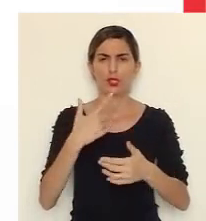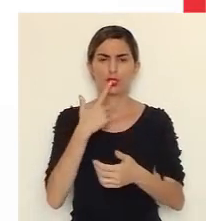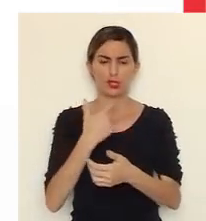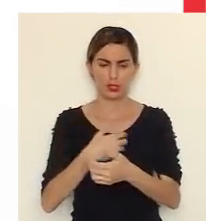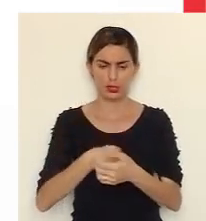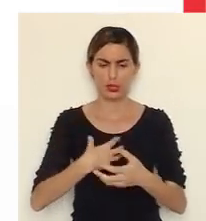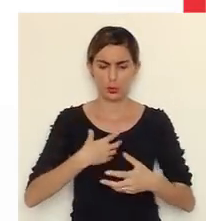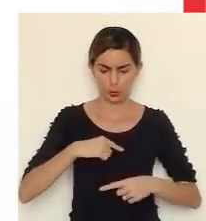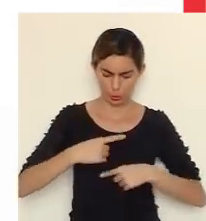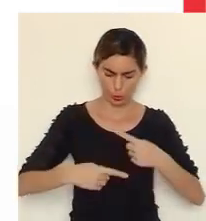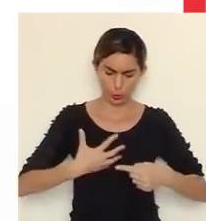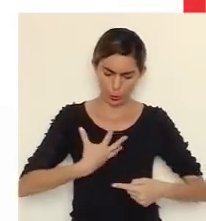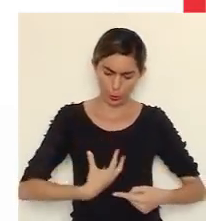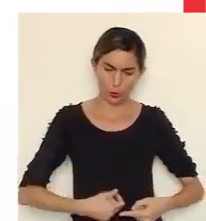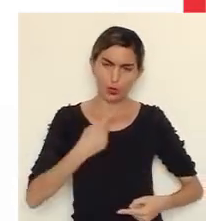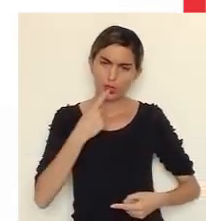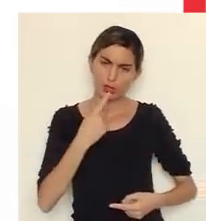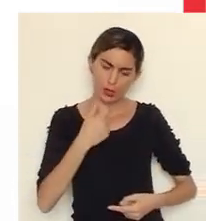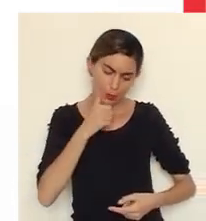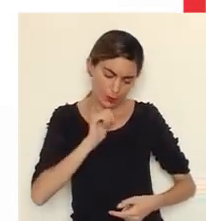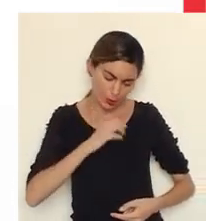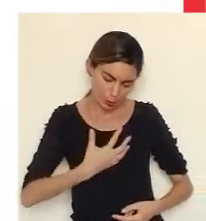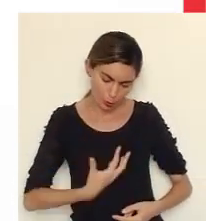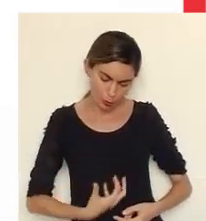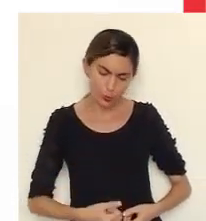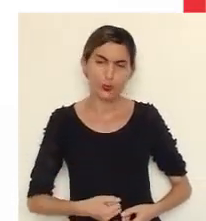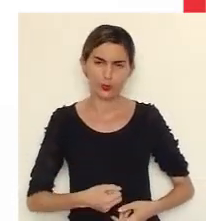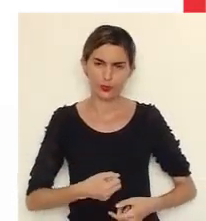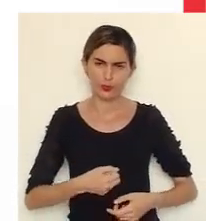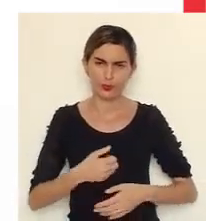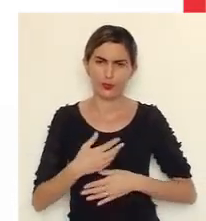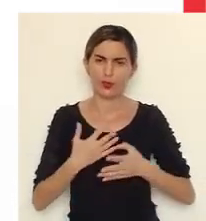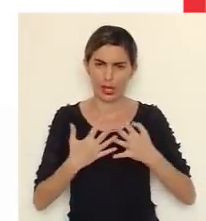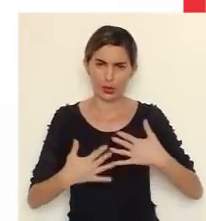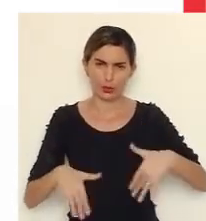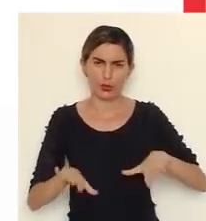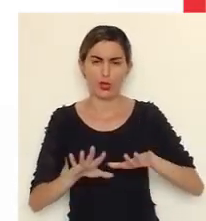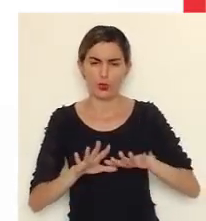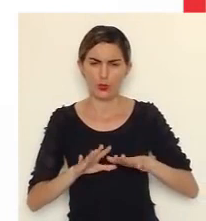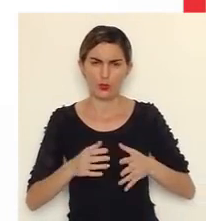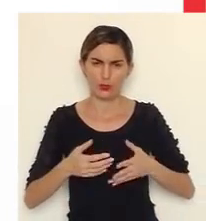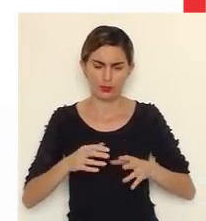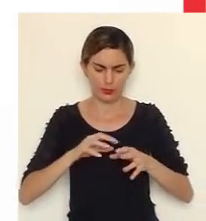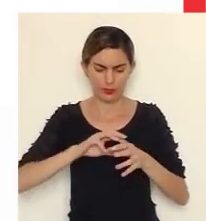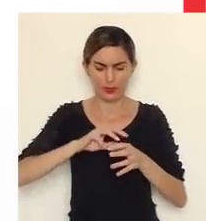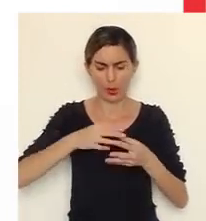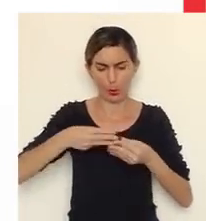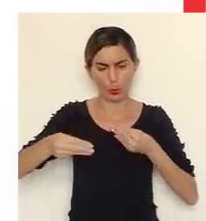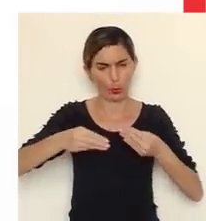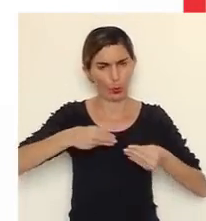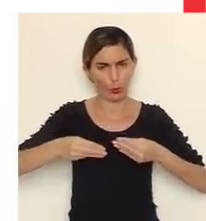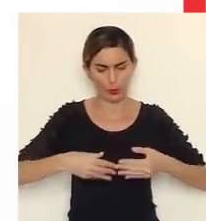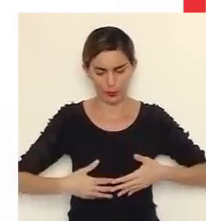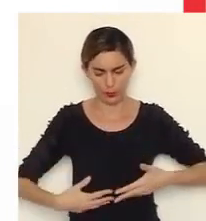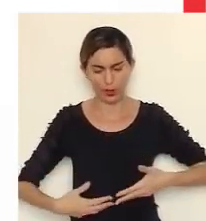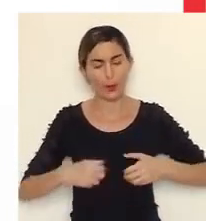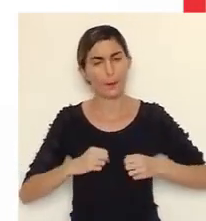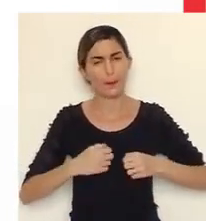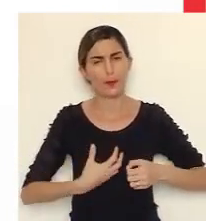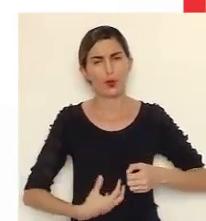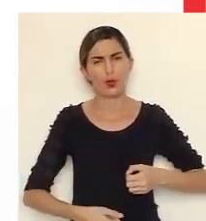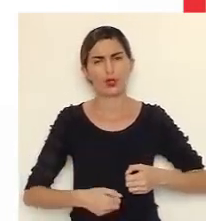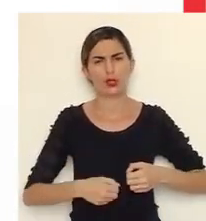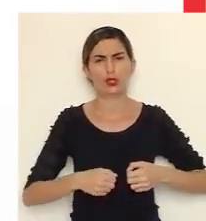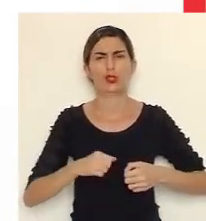a transfusão do sangue do feto para a mãe, que é feita de maneira natural, através da placenta, esta